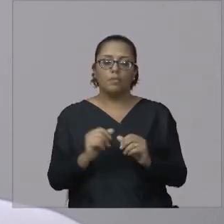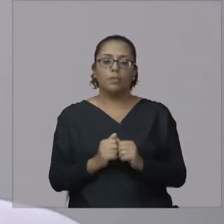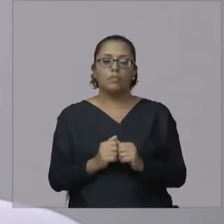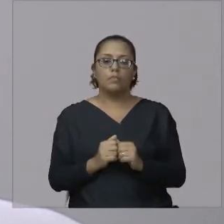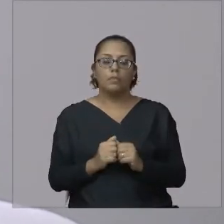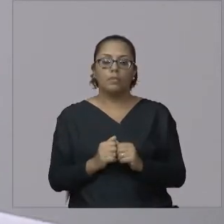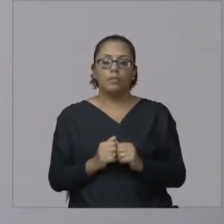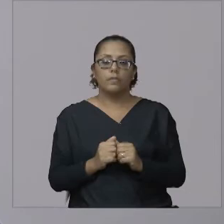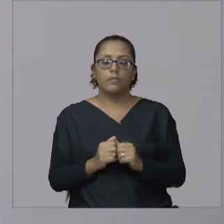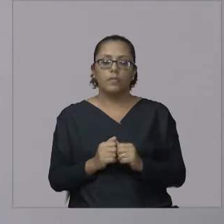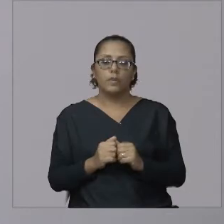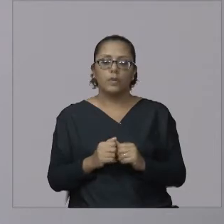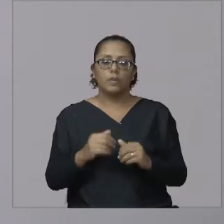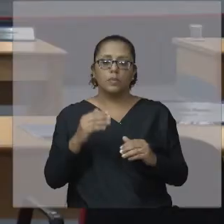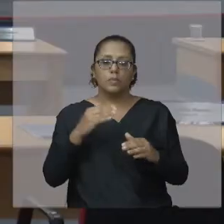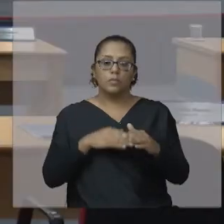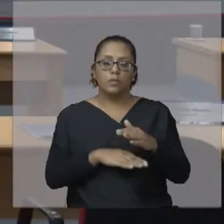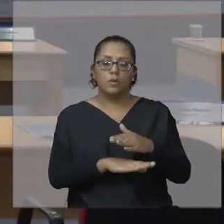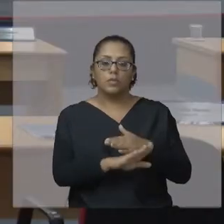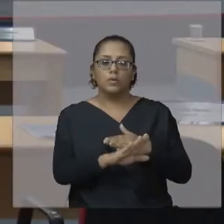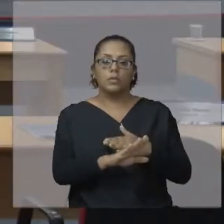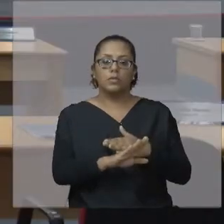com o nome do candidato.